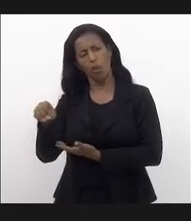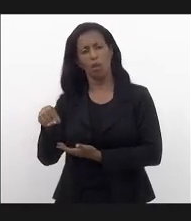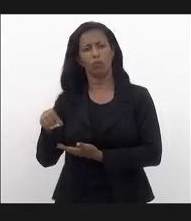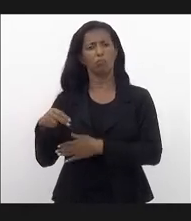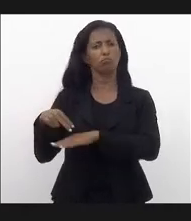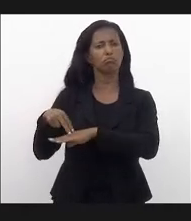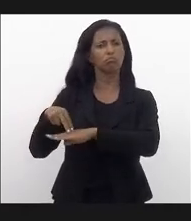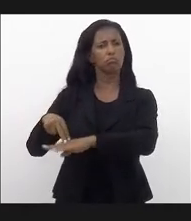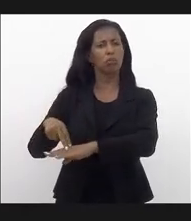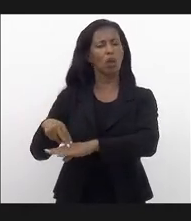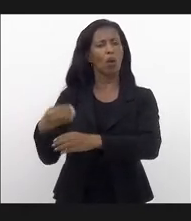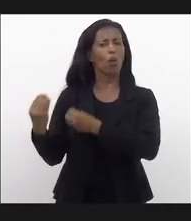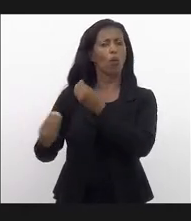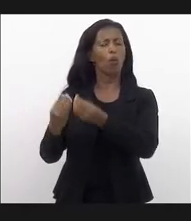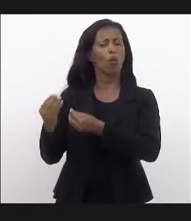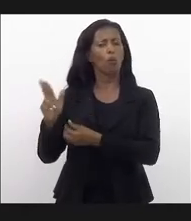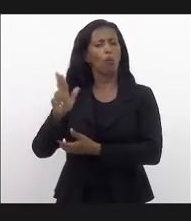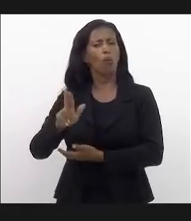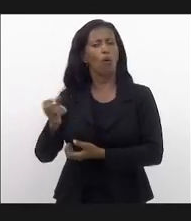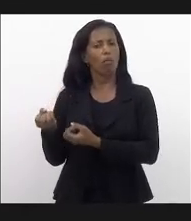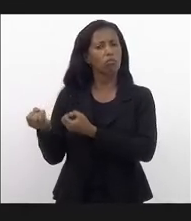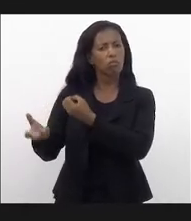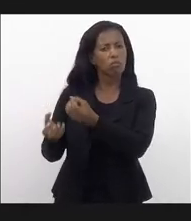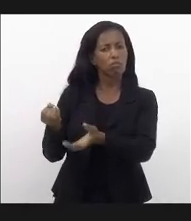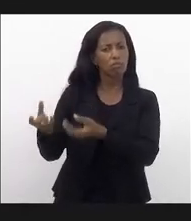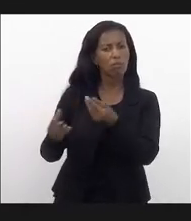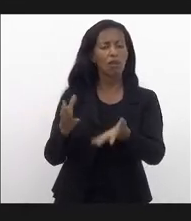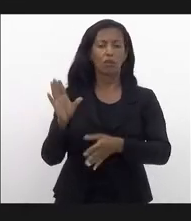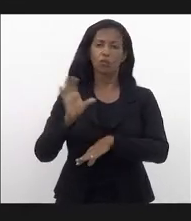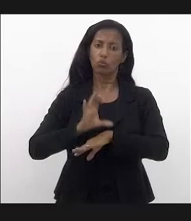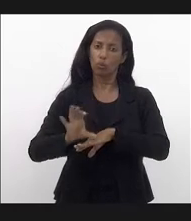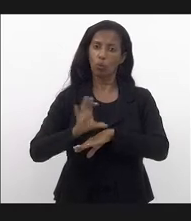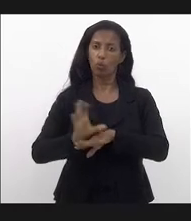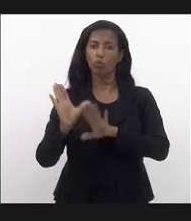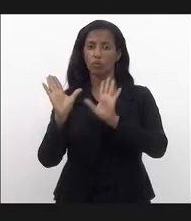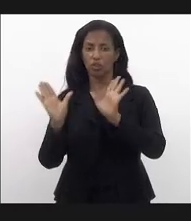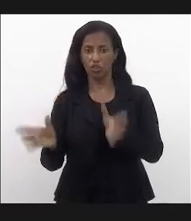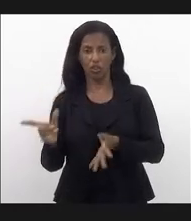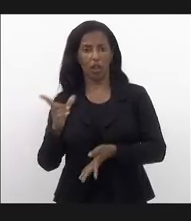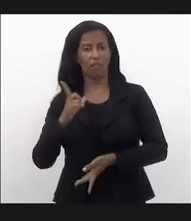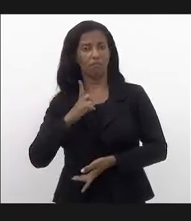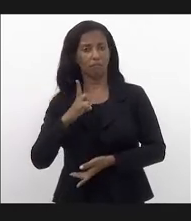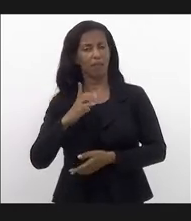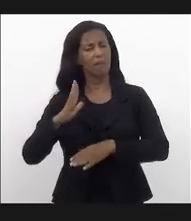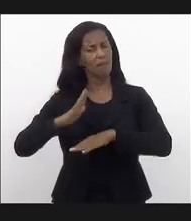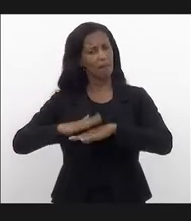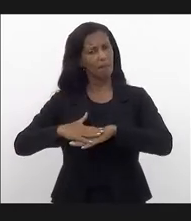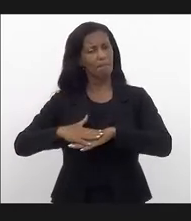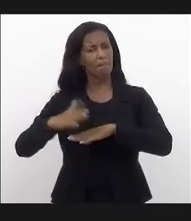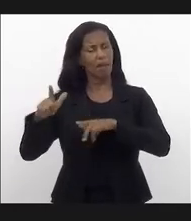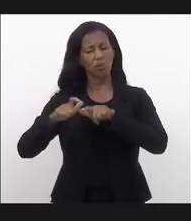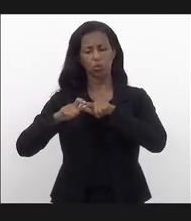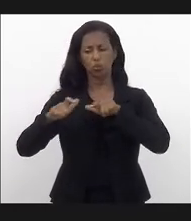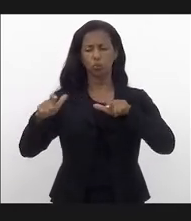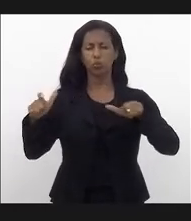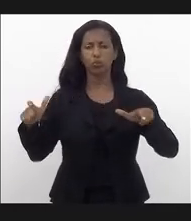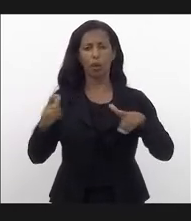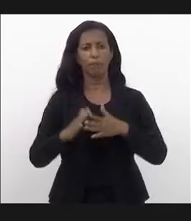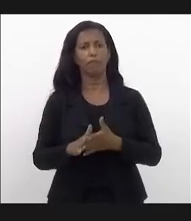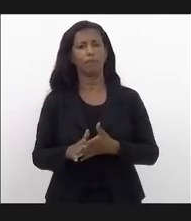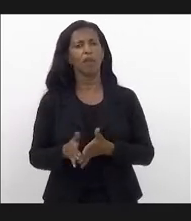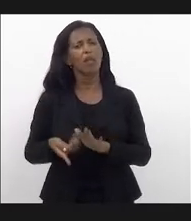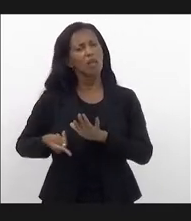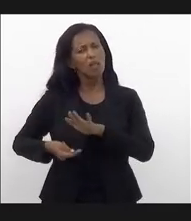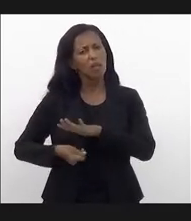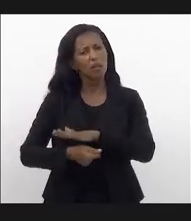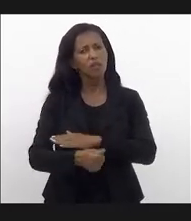mantenha como universidade ofertando não só os cursos que já já possui mas também ampliando os demais e investir